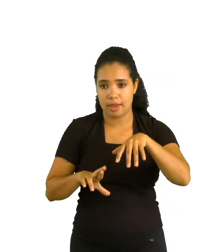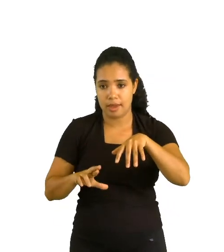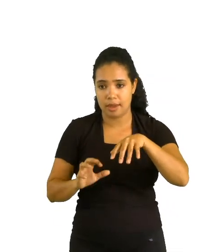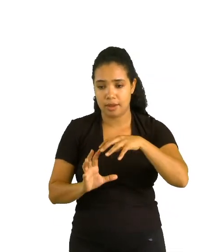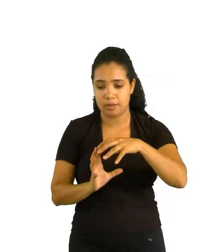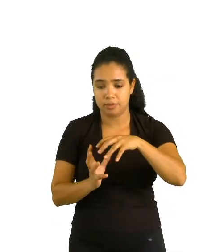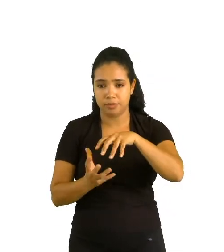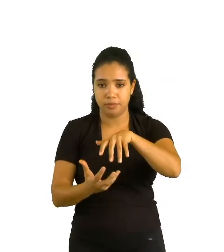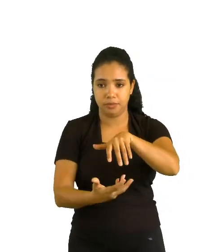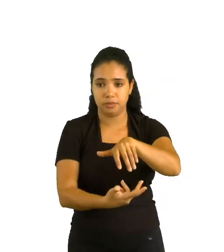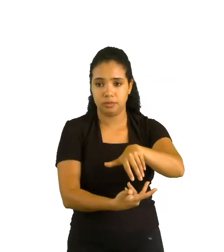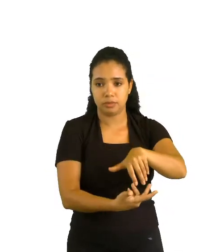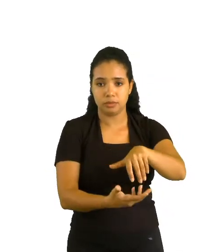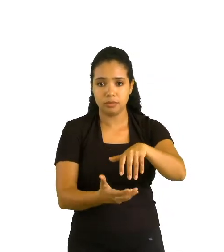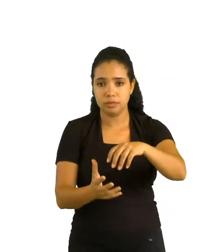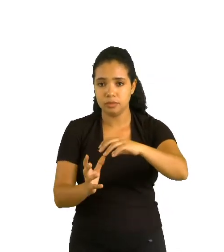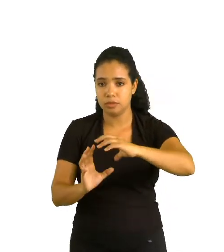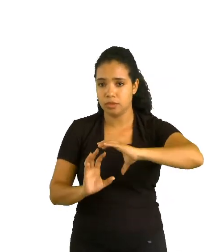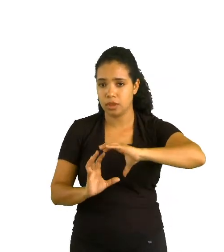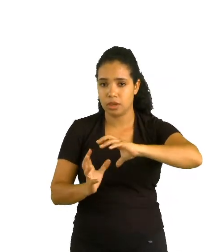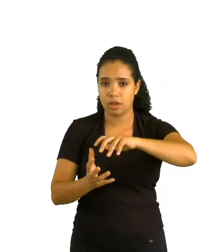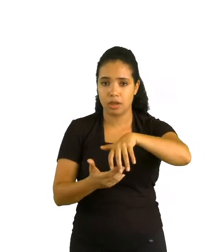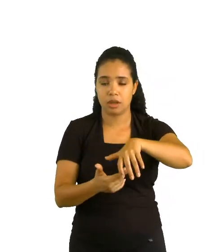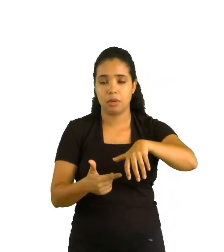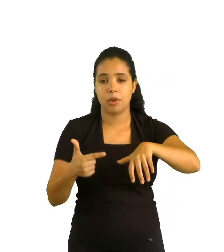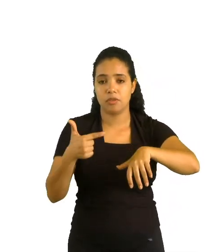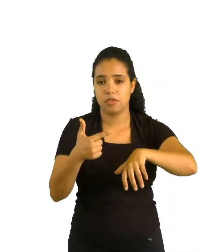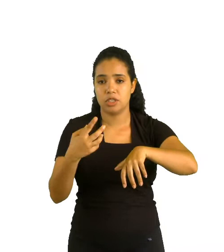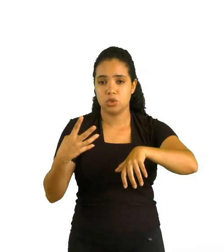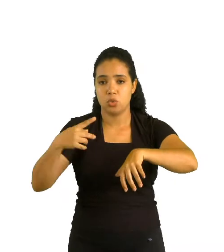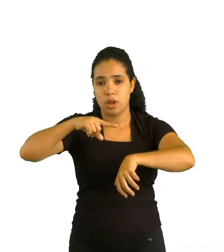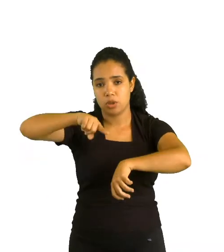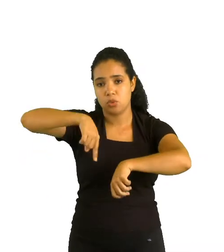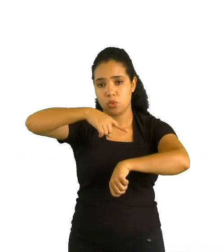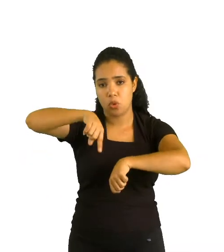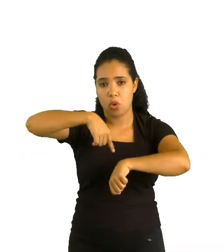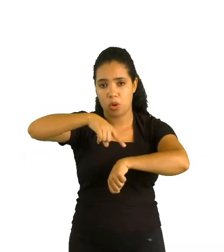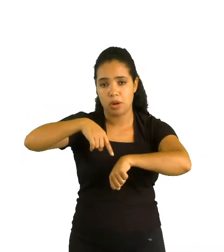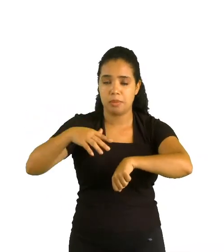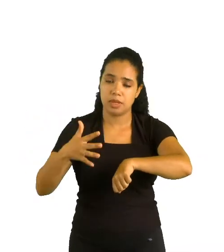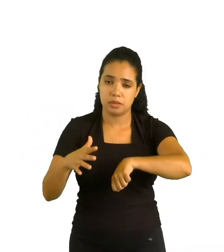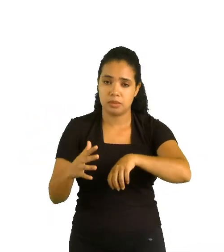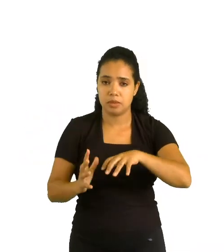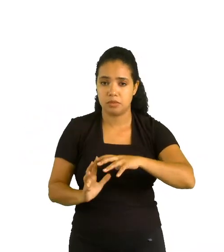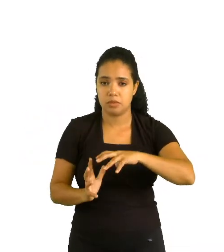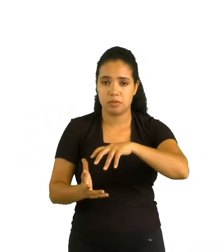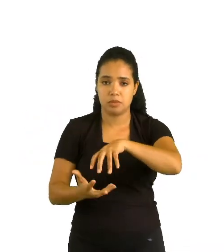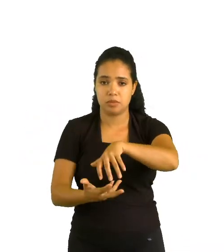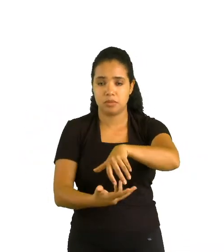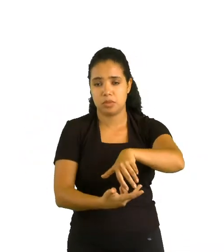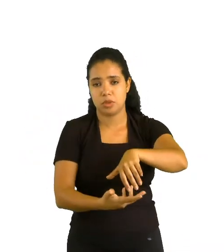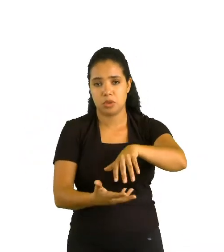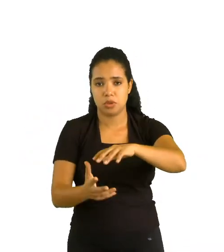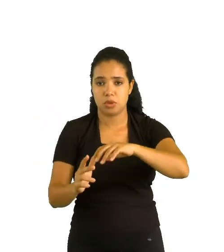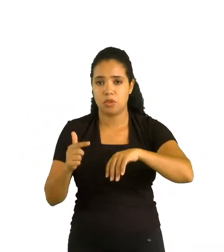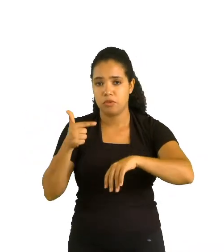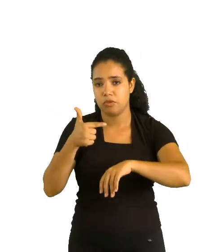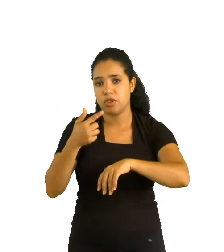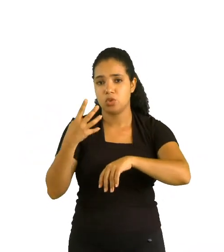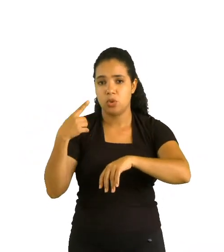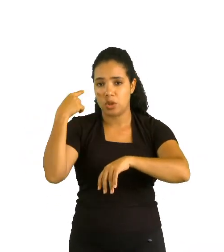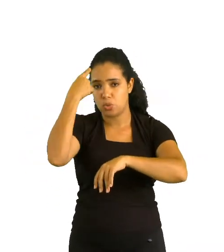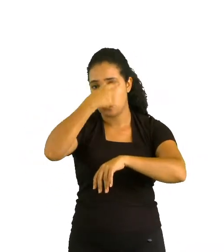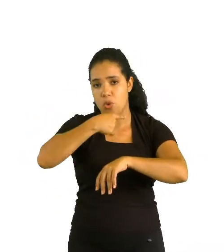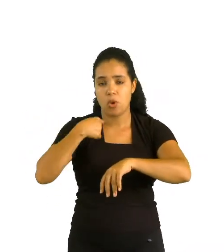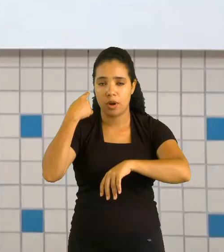da Terra, ele demora 24 horas aproximadamente, né? Esse movimento de rotação da Terra,